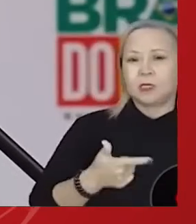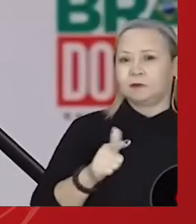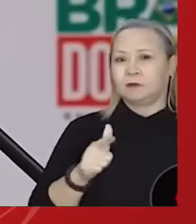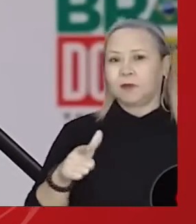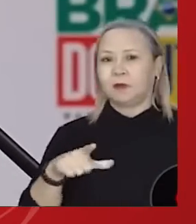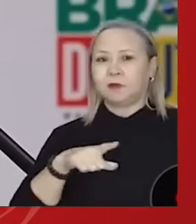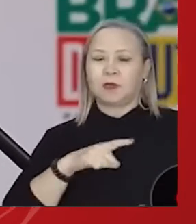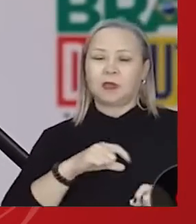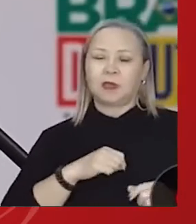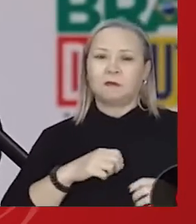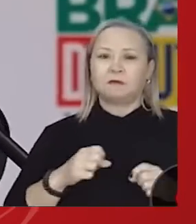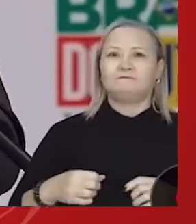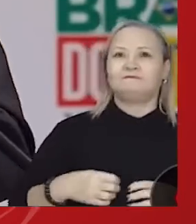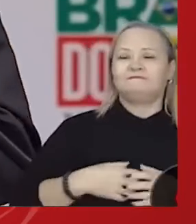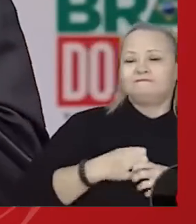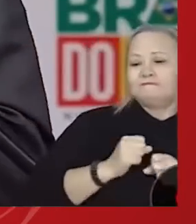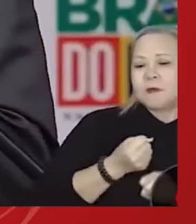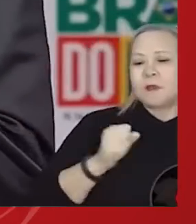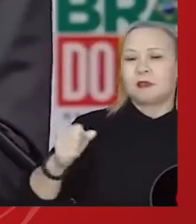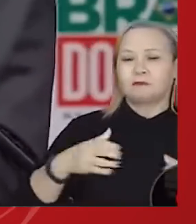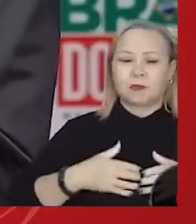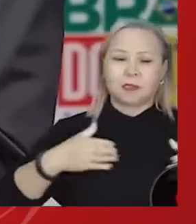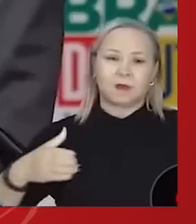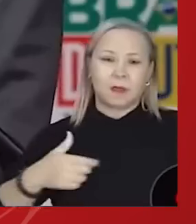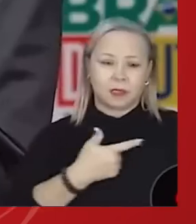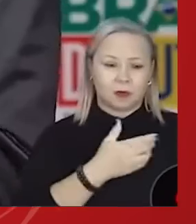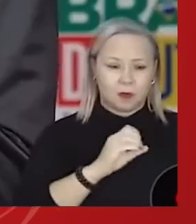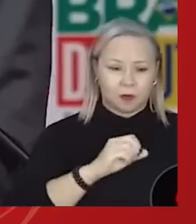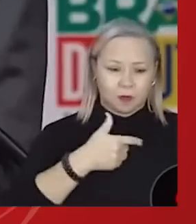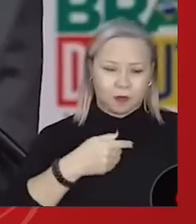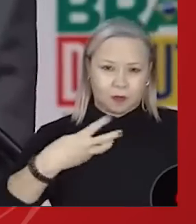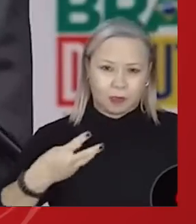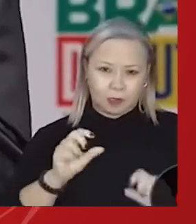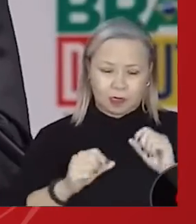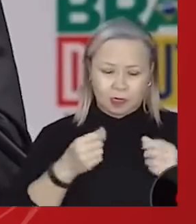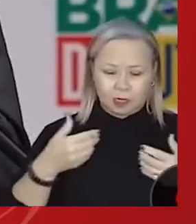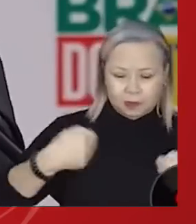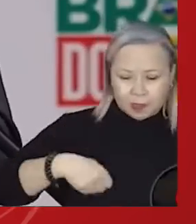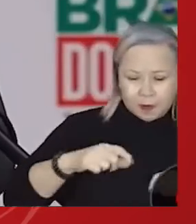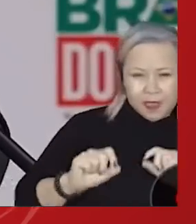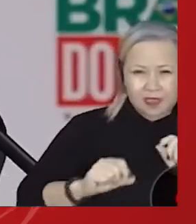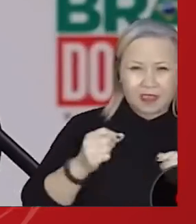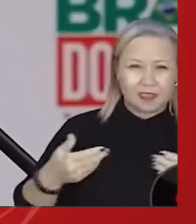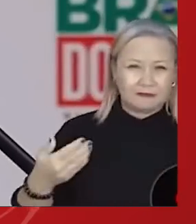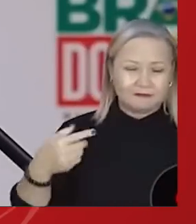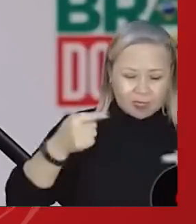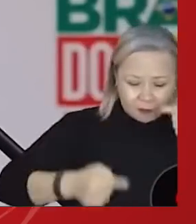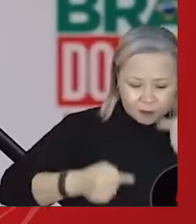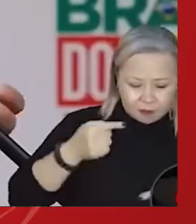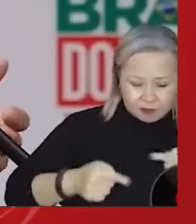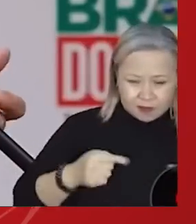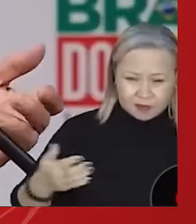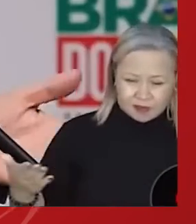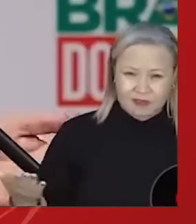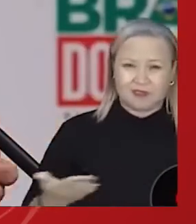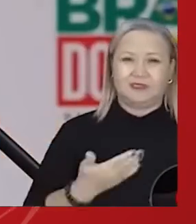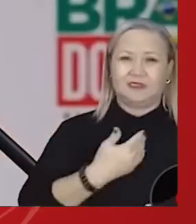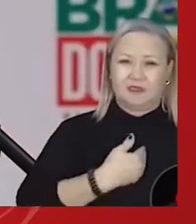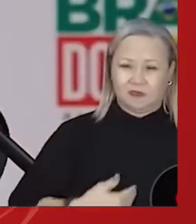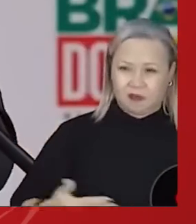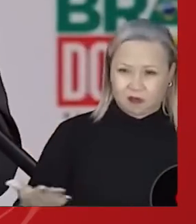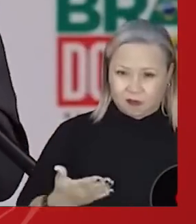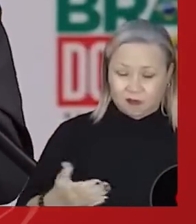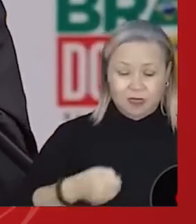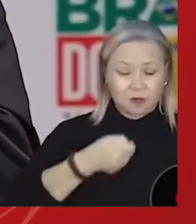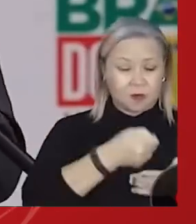grande crescimento em 2023, se depender da política que está em vigor nesse país. Nós temos a obrigação